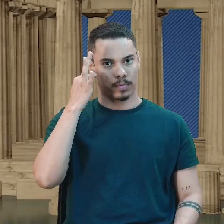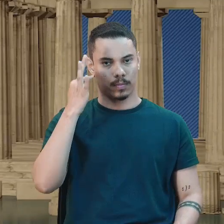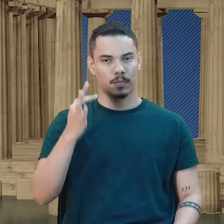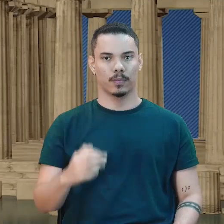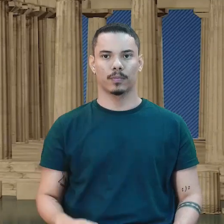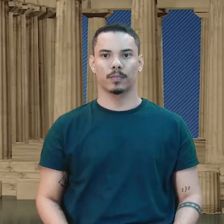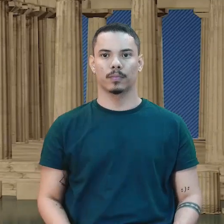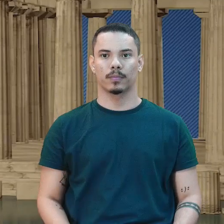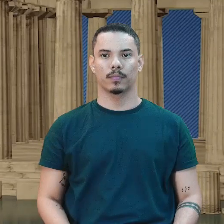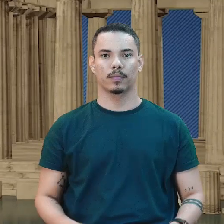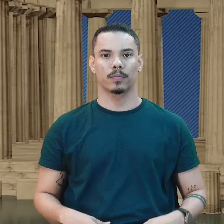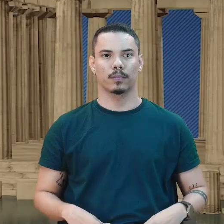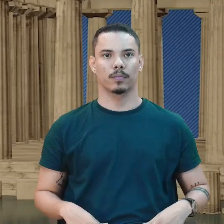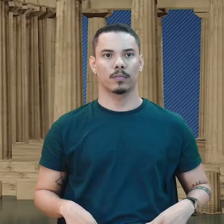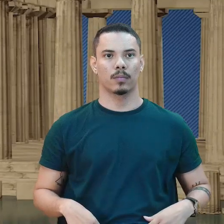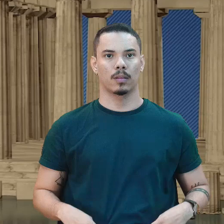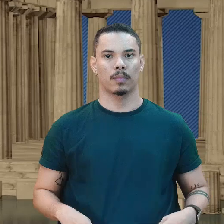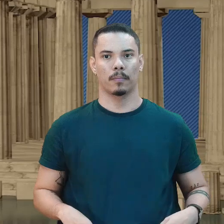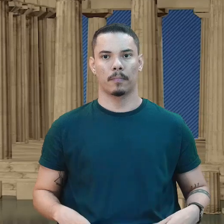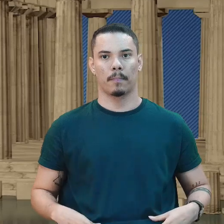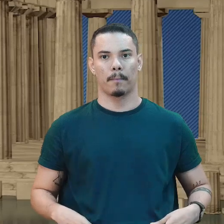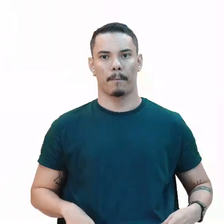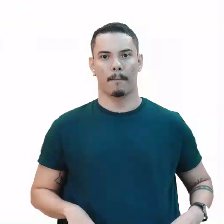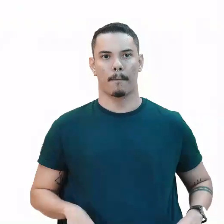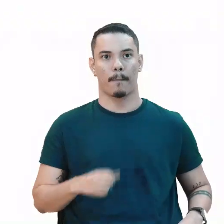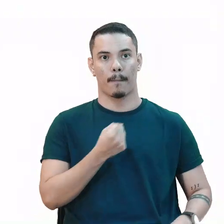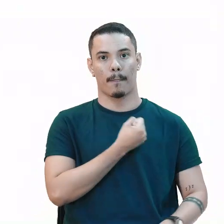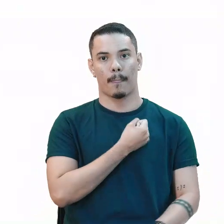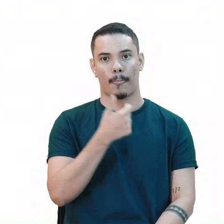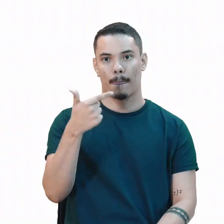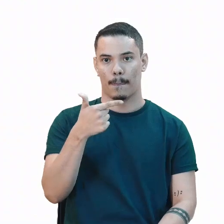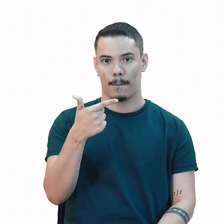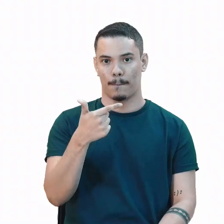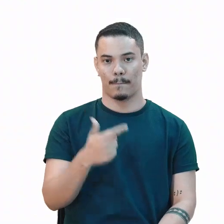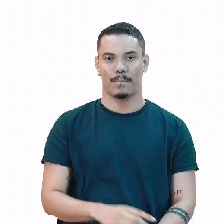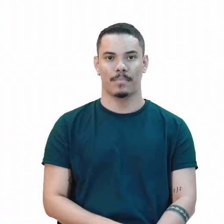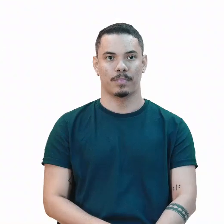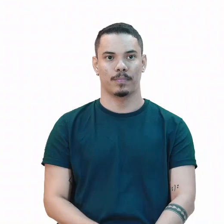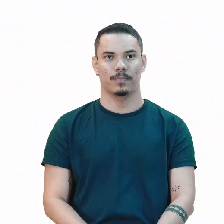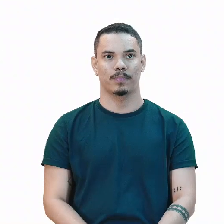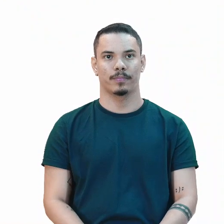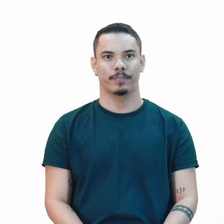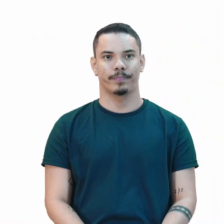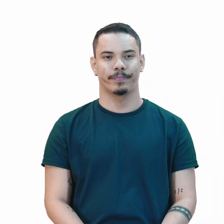Ok? Vamos então para a questão 2. Vamos ficar atento aí?